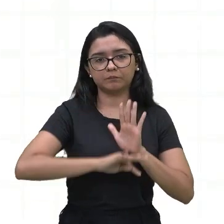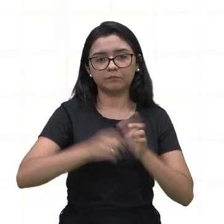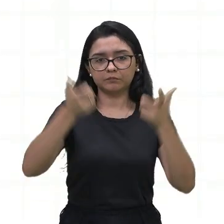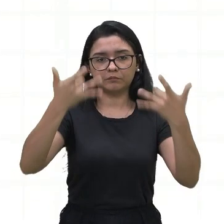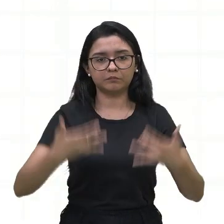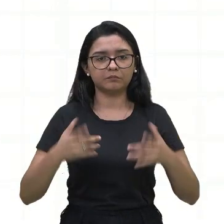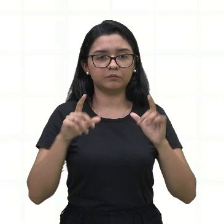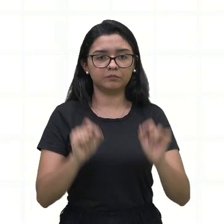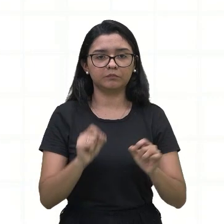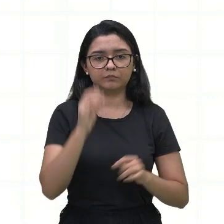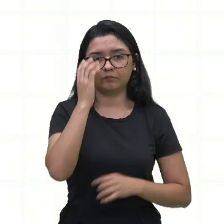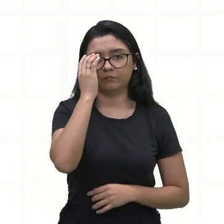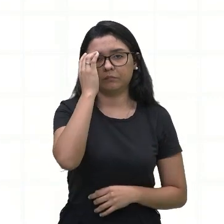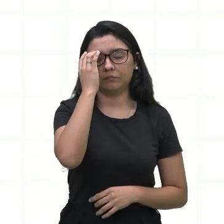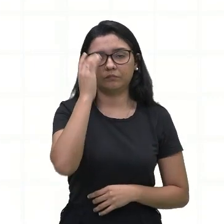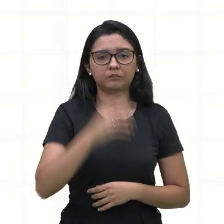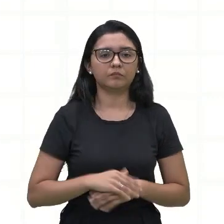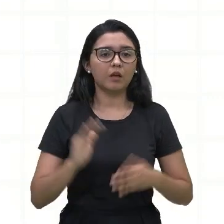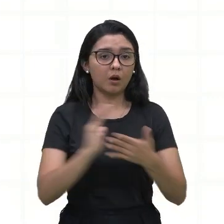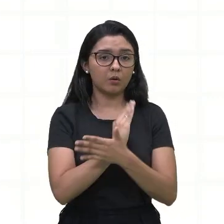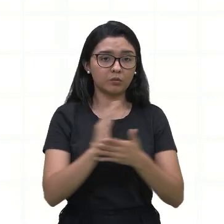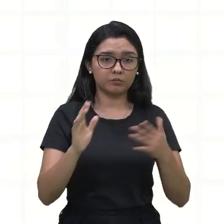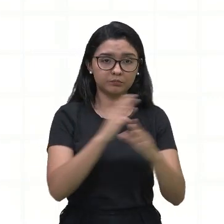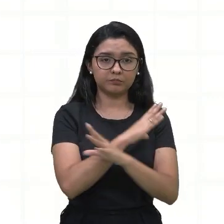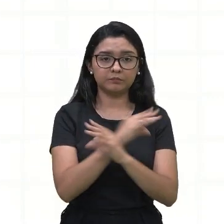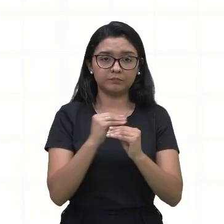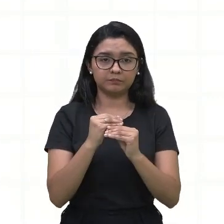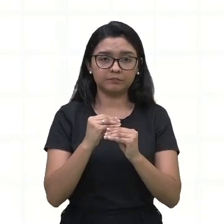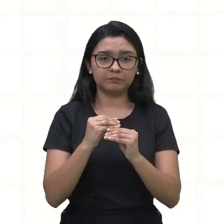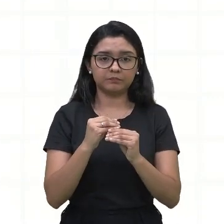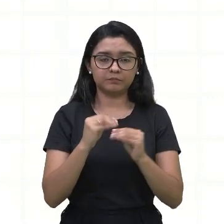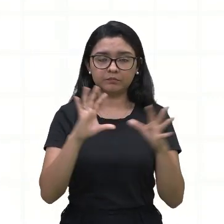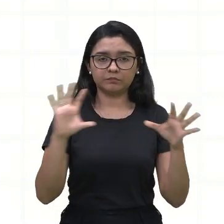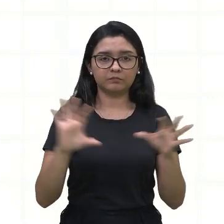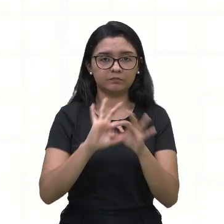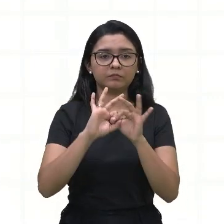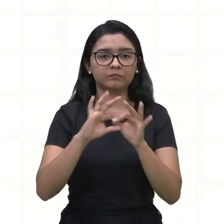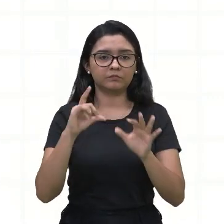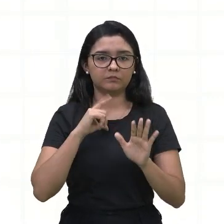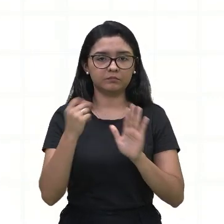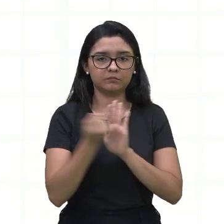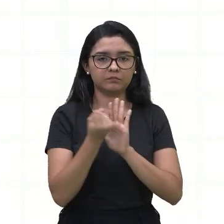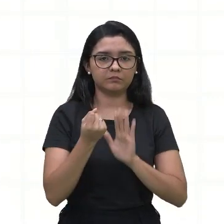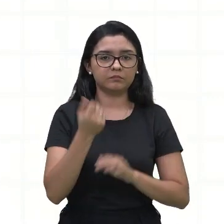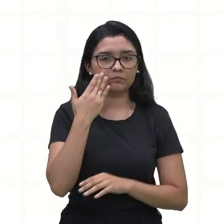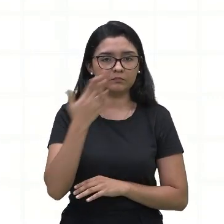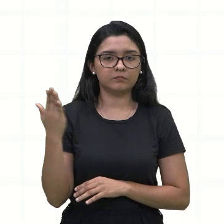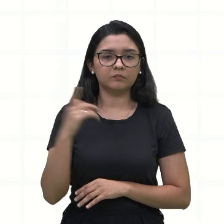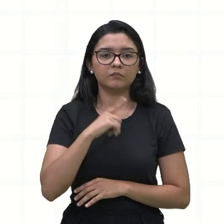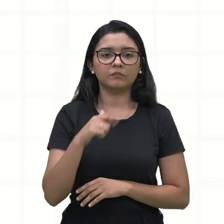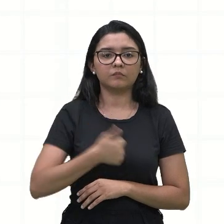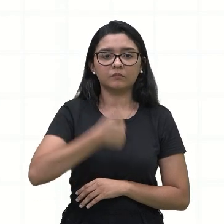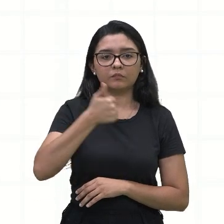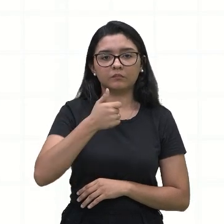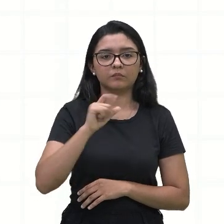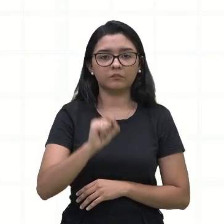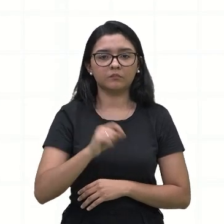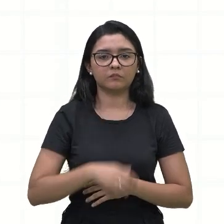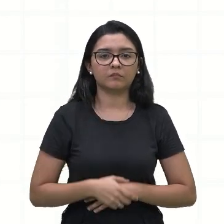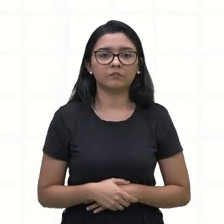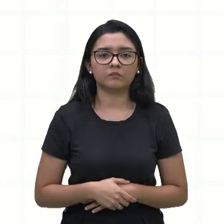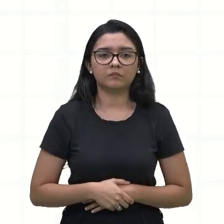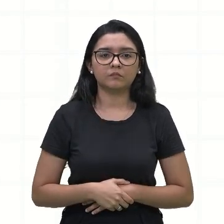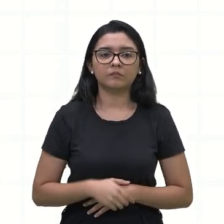diz assim, olha só. Alguns conectivos estão marcados aí. Então, vamos lá, olha só. Temos aqui o primeiro que diz assim, ó, a